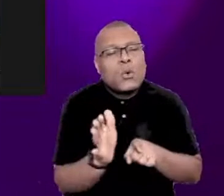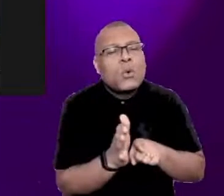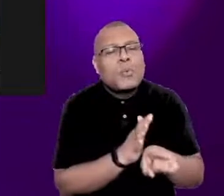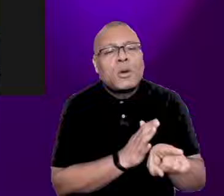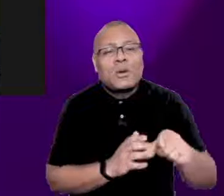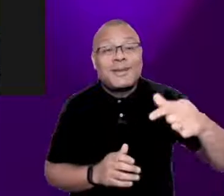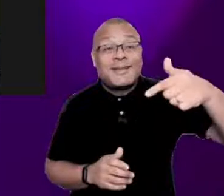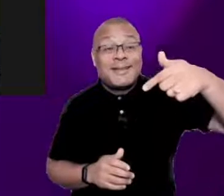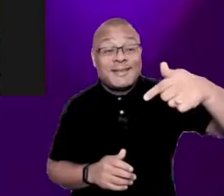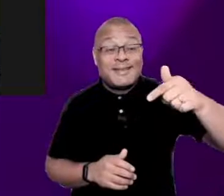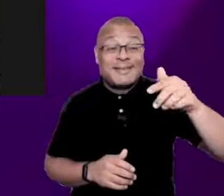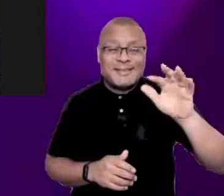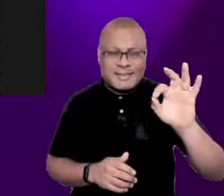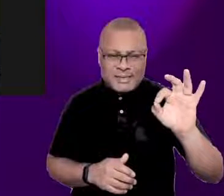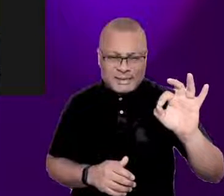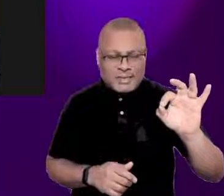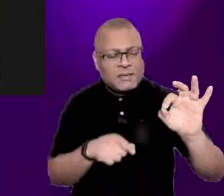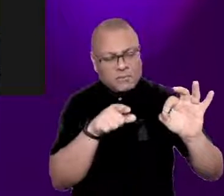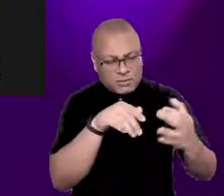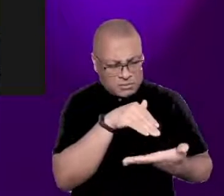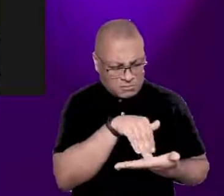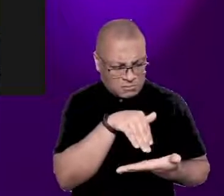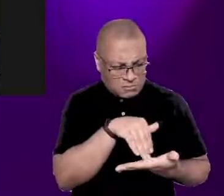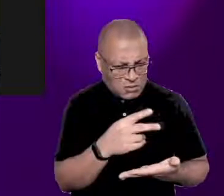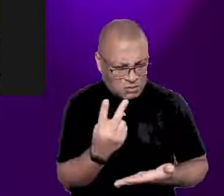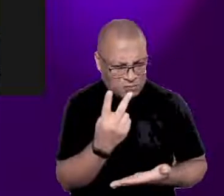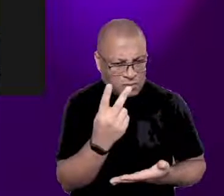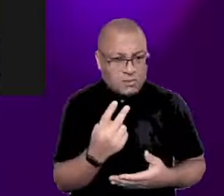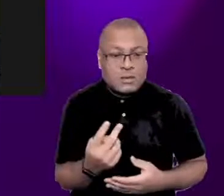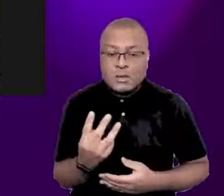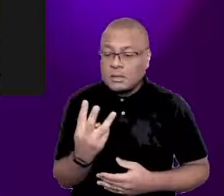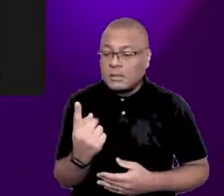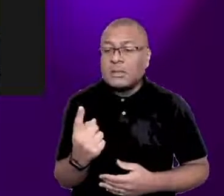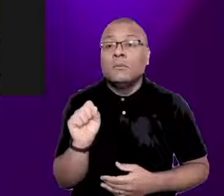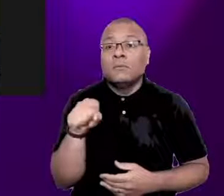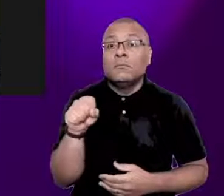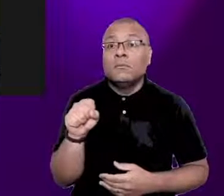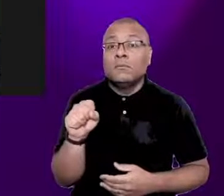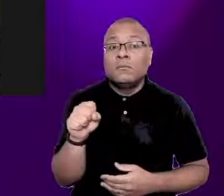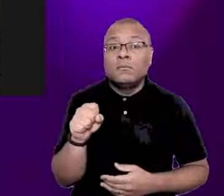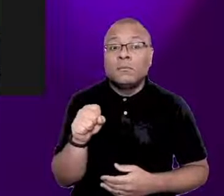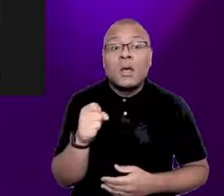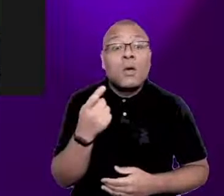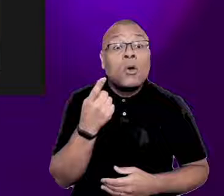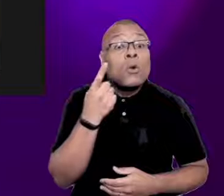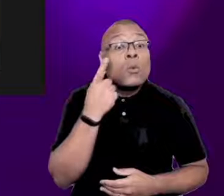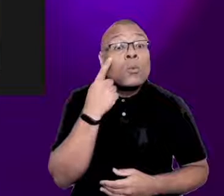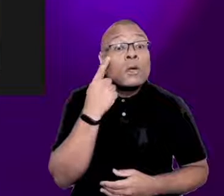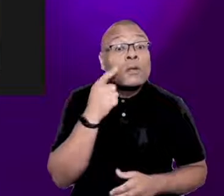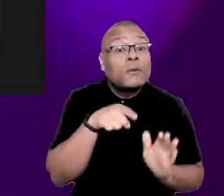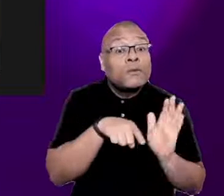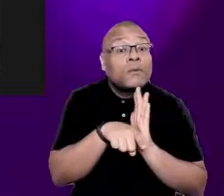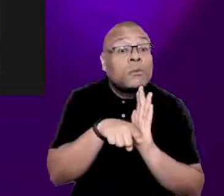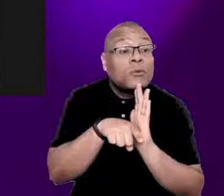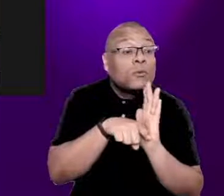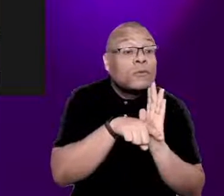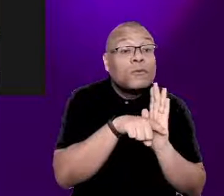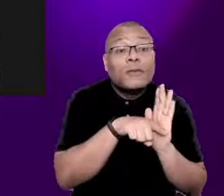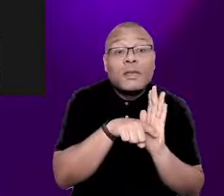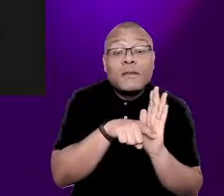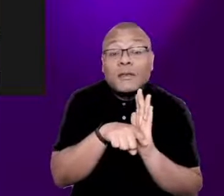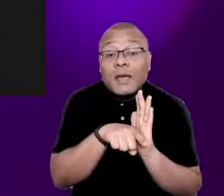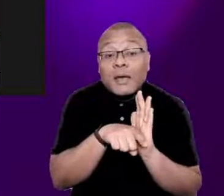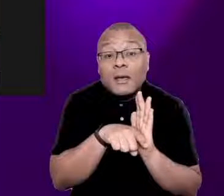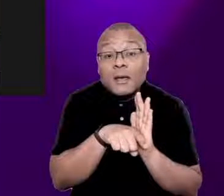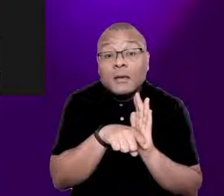70 participantes se eles tinham um escritório de valor, observem que 31 falaram que sim. Quando nós fomos a campo e fomos analisar o que era o escritório de